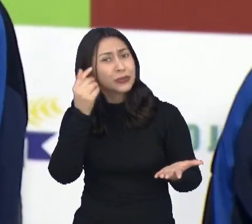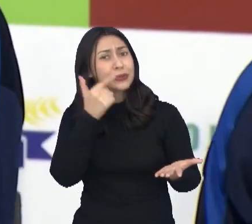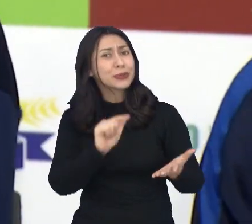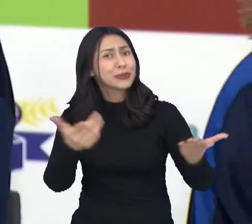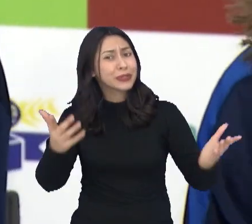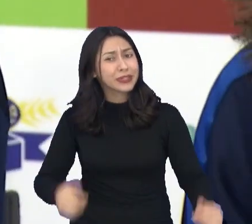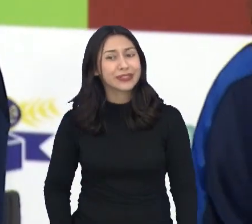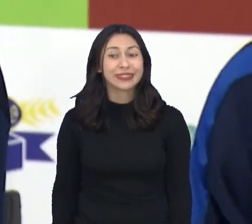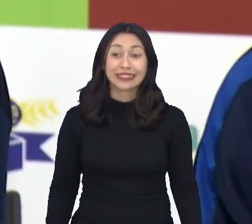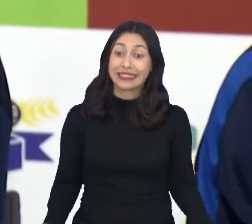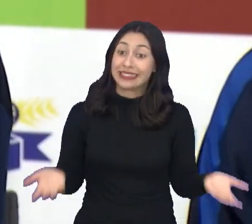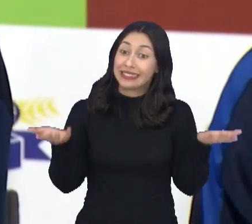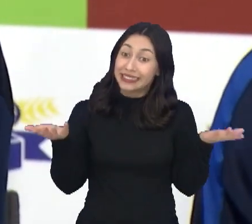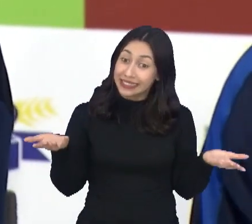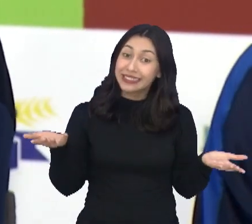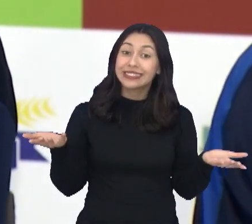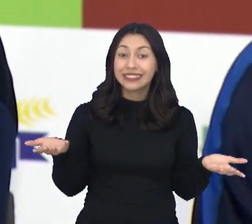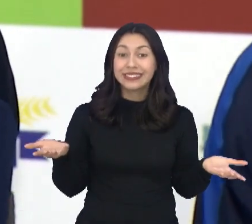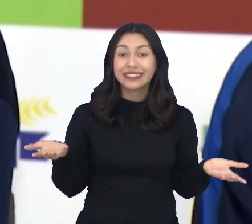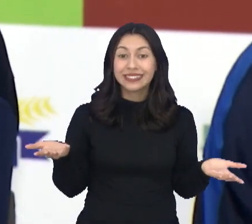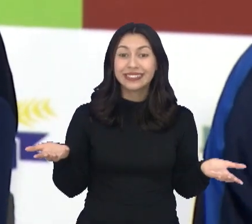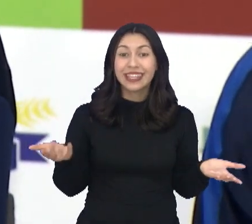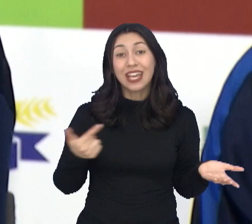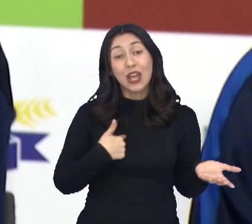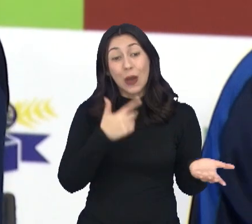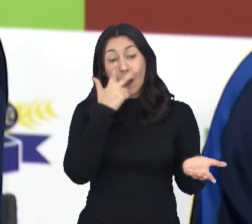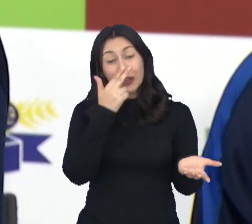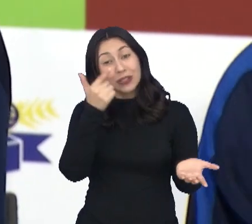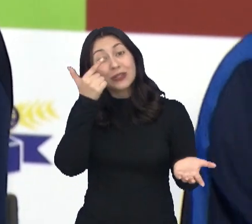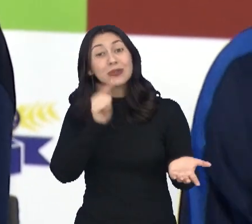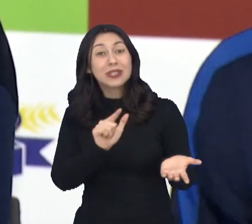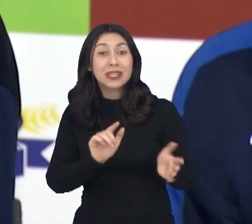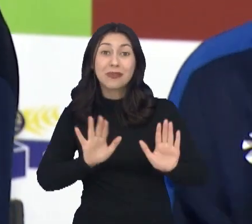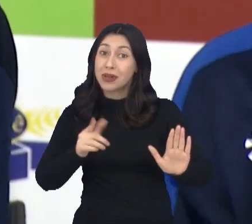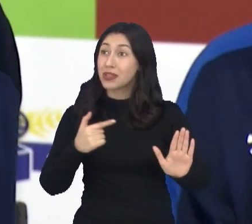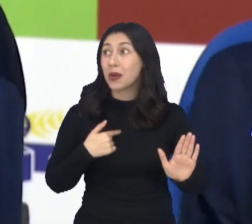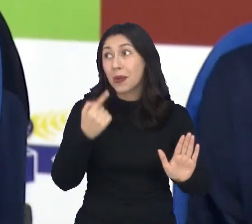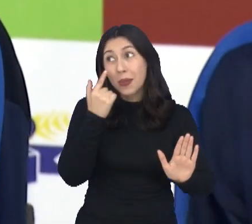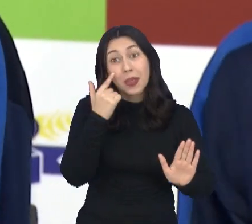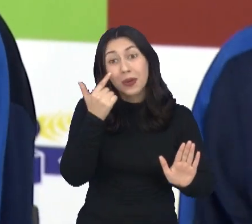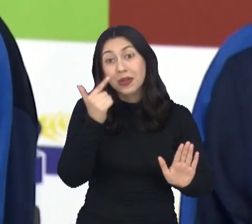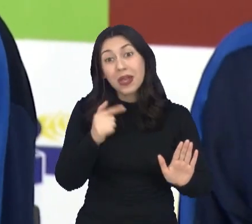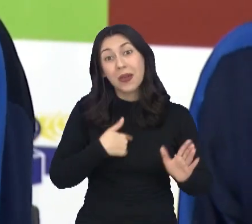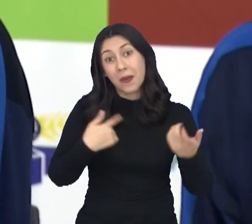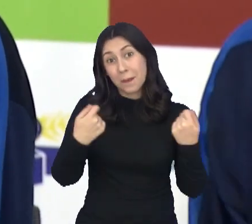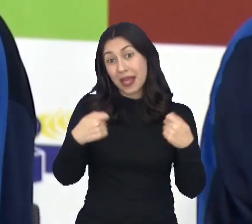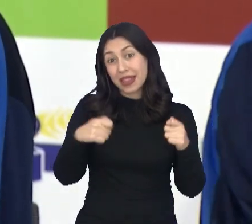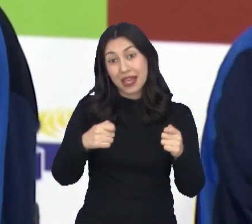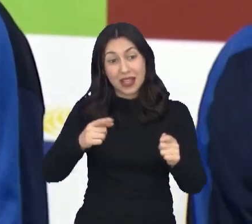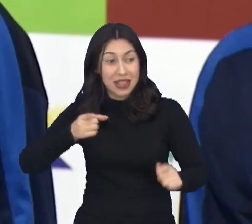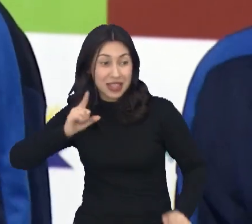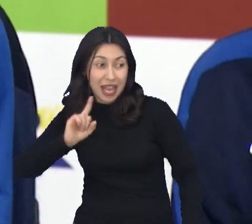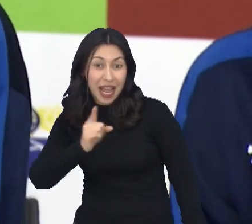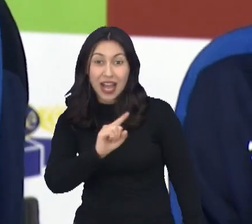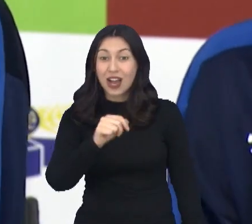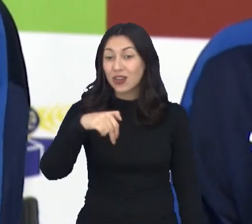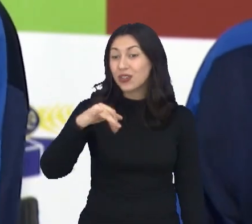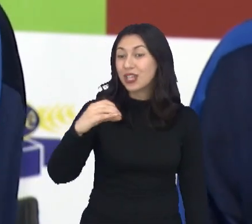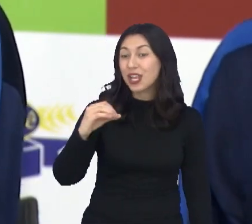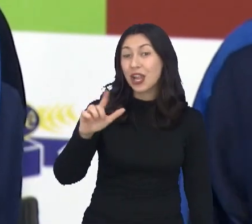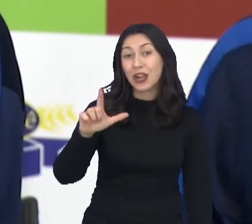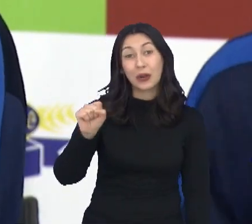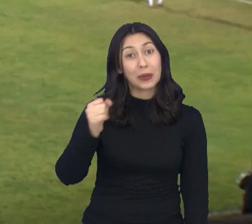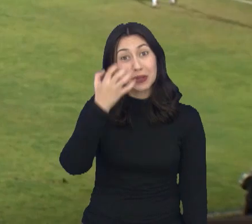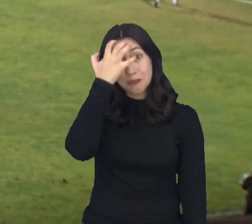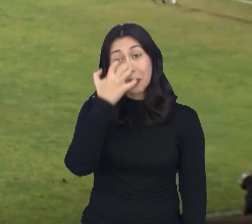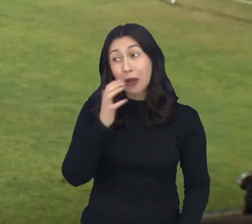Eu acho que ela ia entrar, mas eu tava lá para conferir e eu tive que fazer o gol, né? O Nicolas tá bravo comigo, mas eu não posso fazer